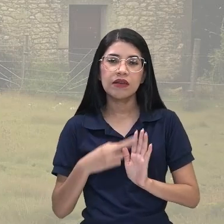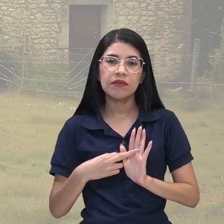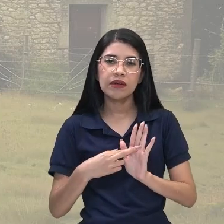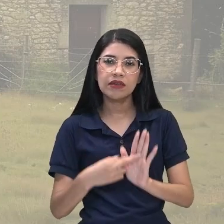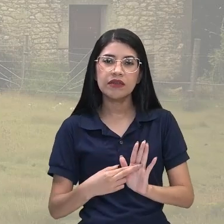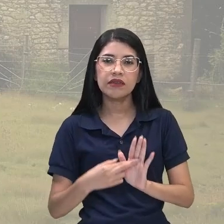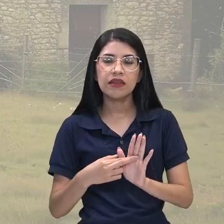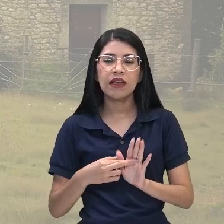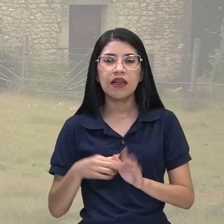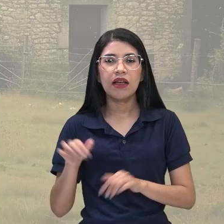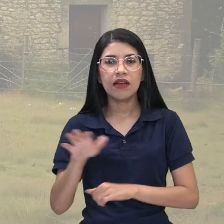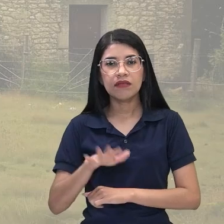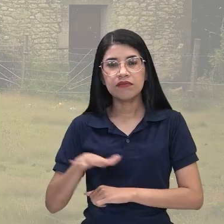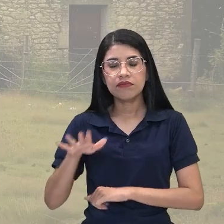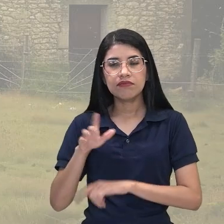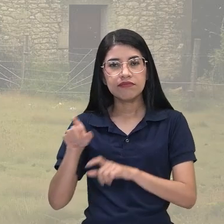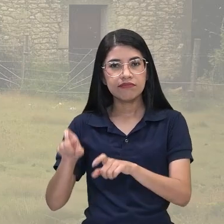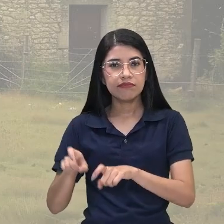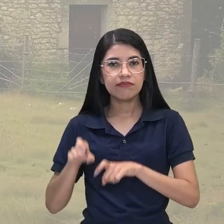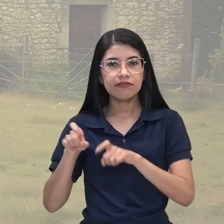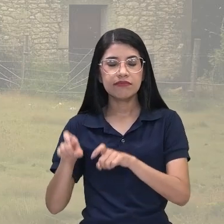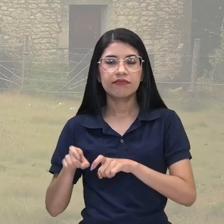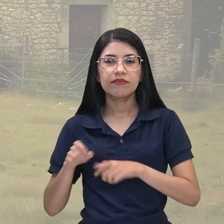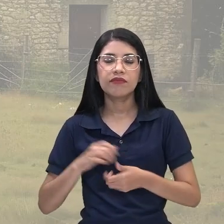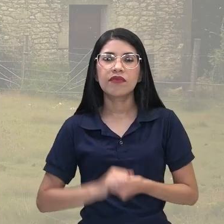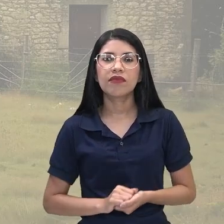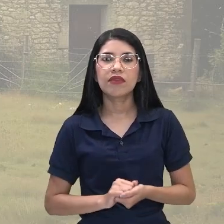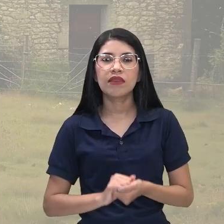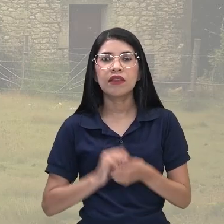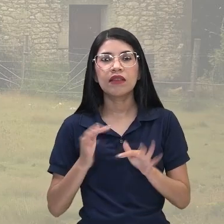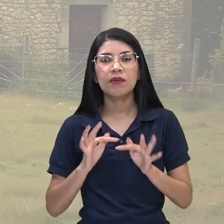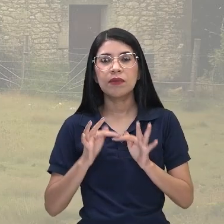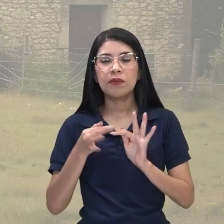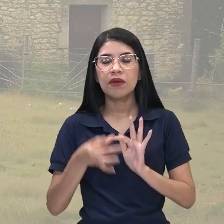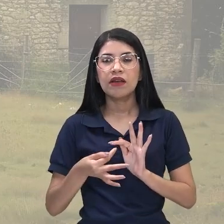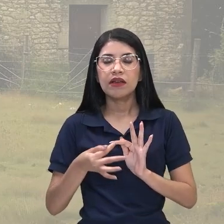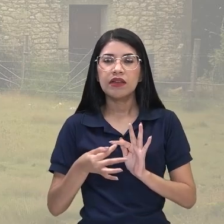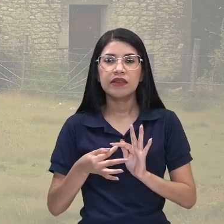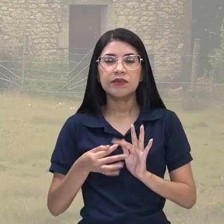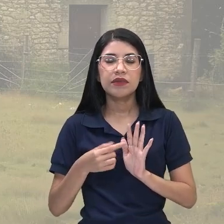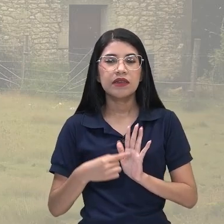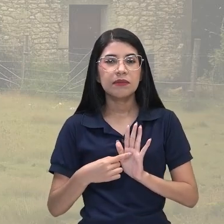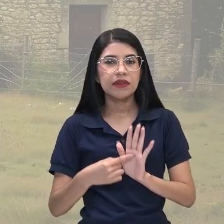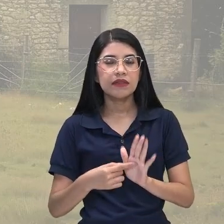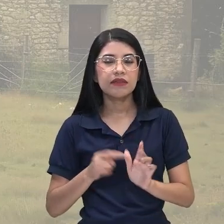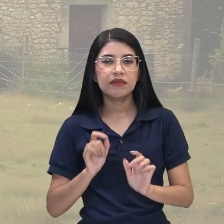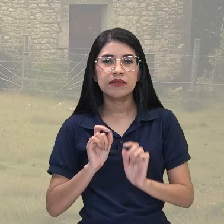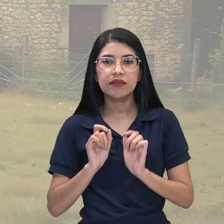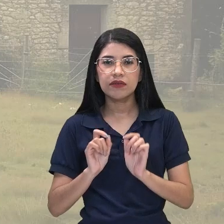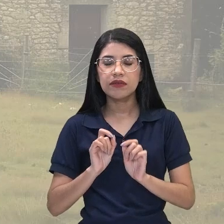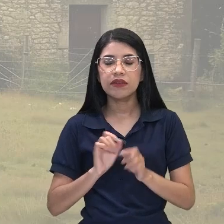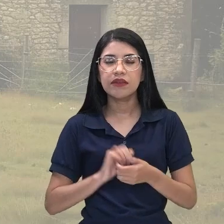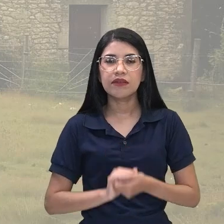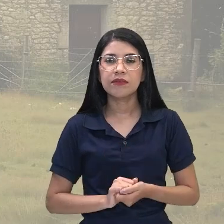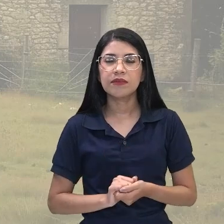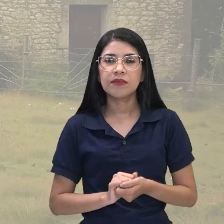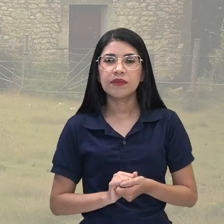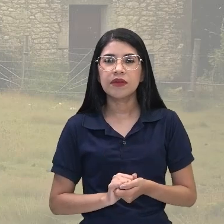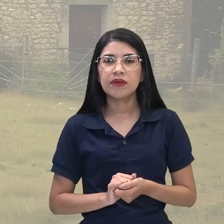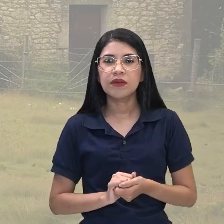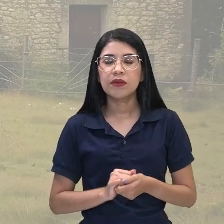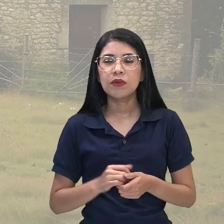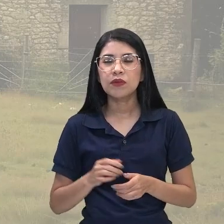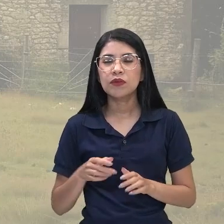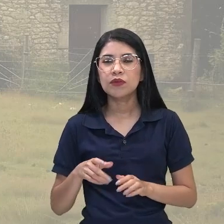meio pastoril. Então, o arcadismo, ele vem trazendo esta forma de